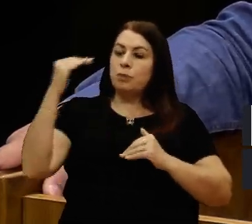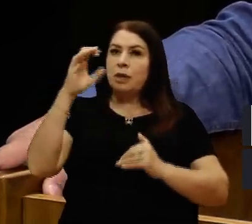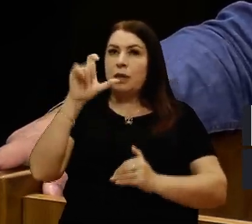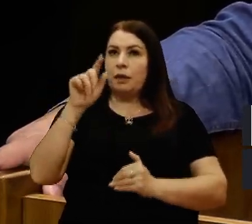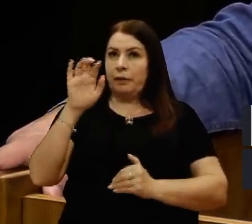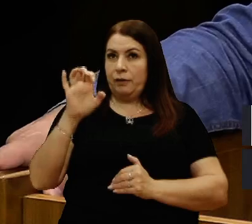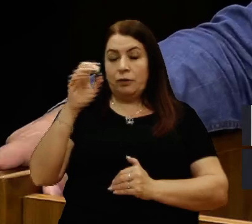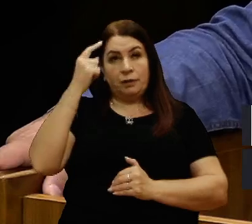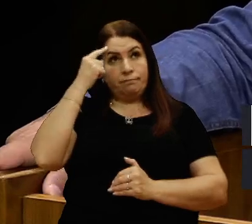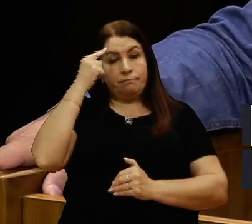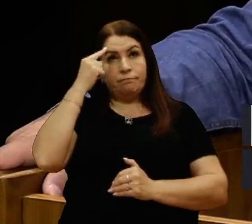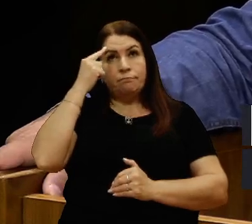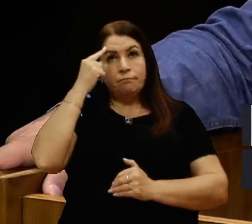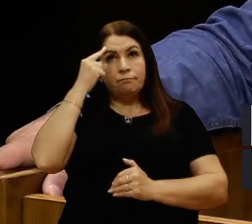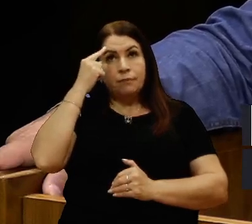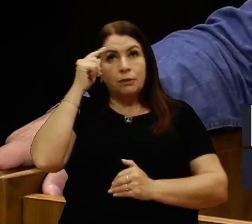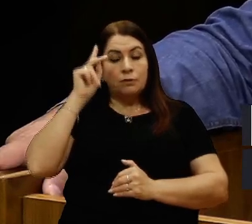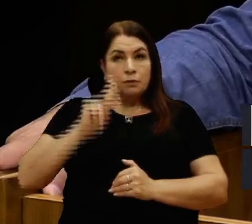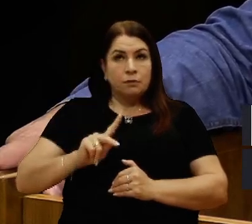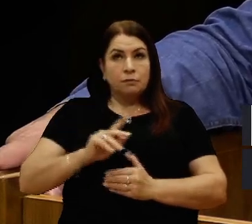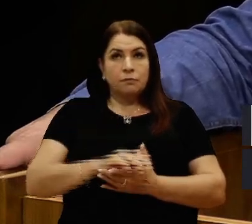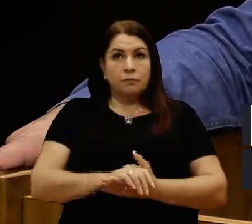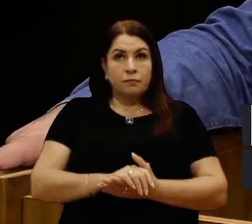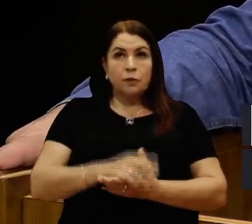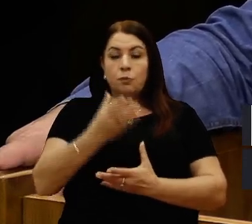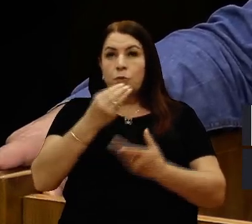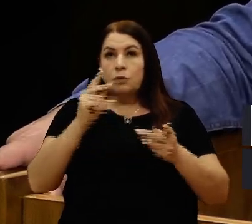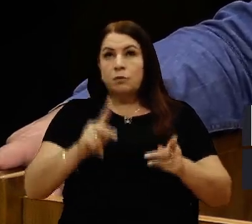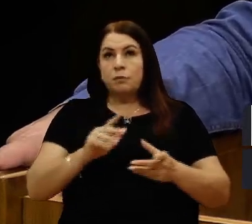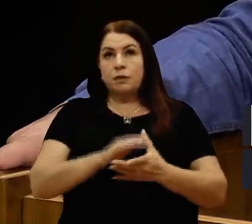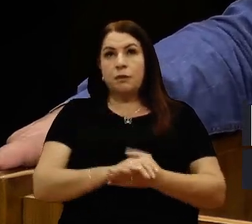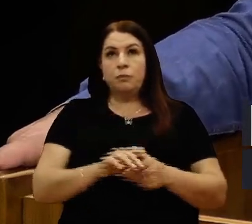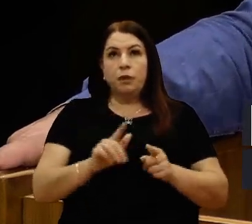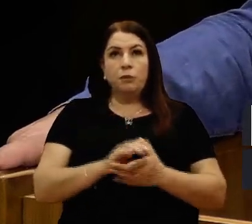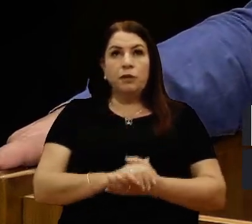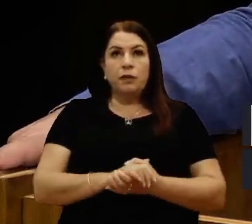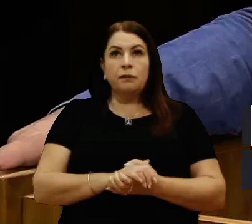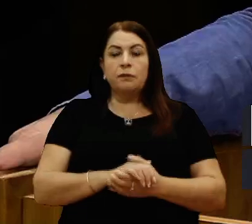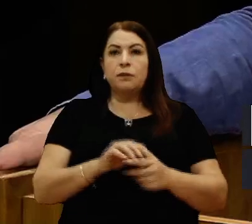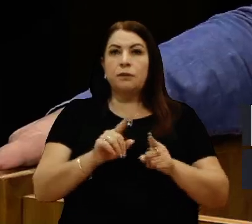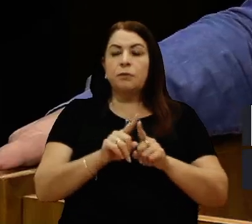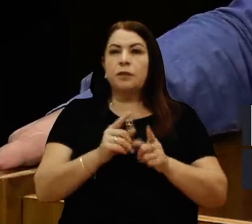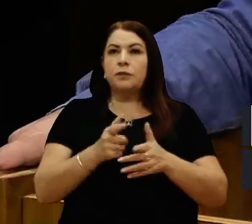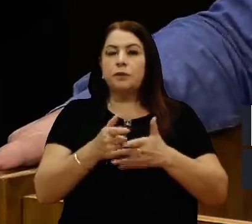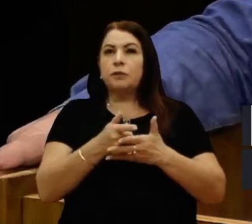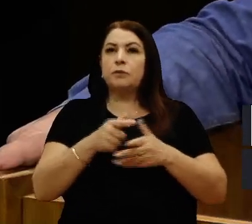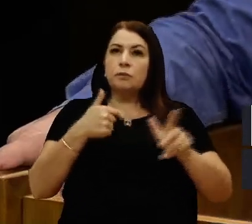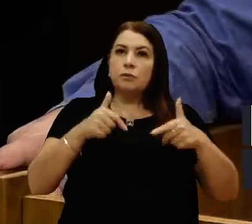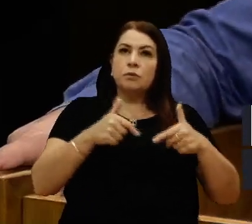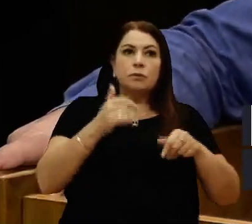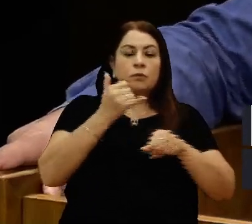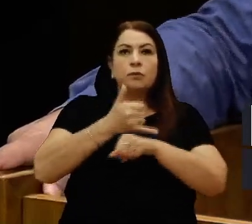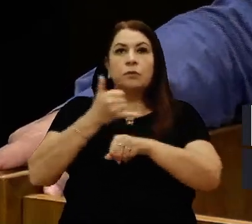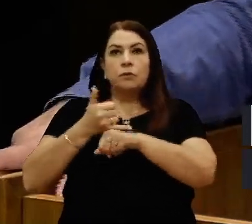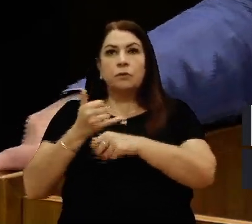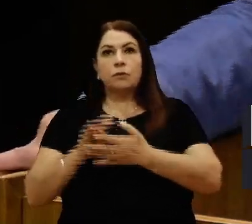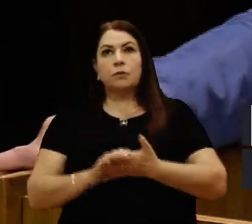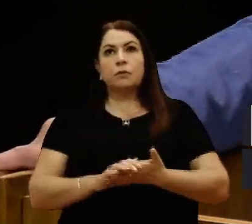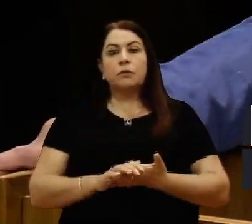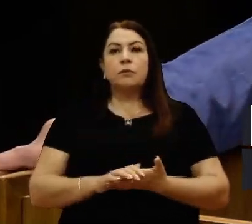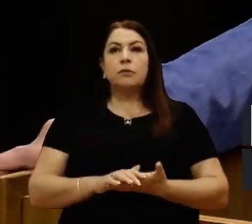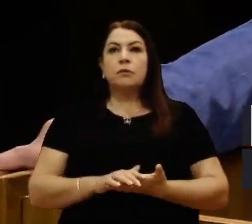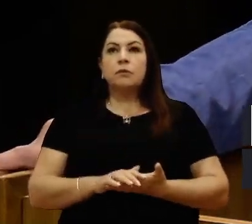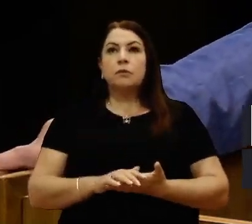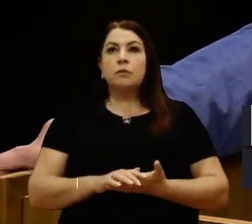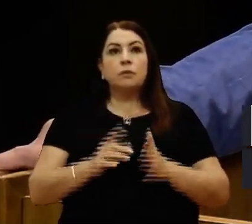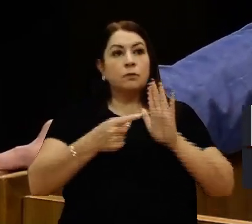na cabeça das pessoas, ou de muitas pessoas. E quando um trabalhador, um metalúrgico, né, ele